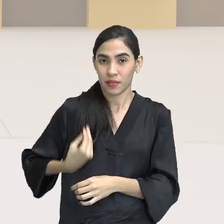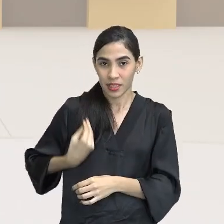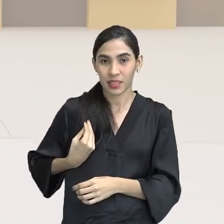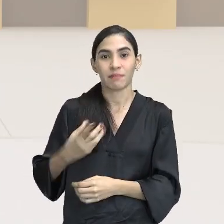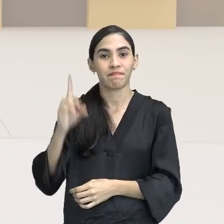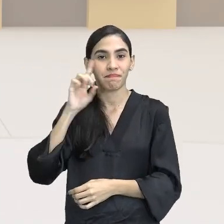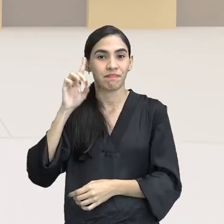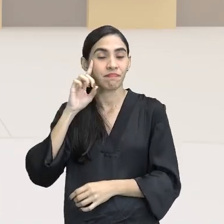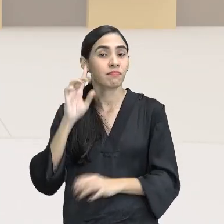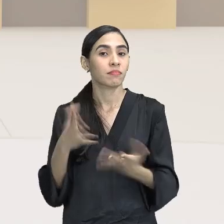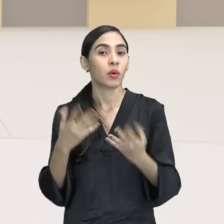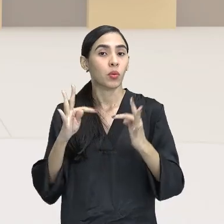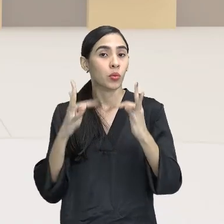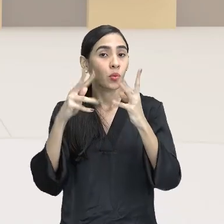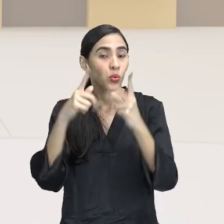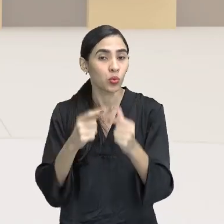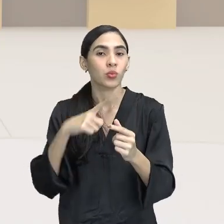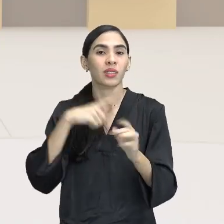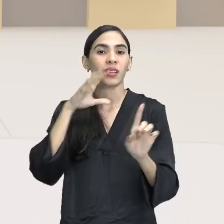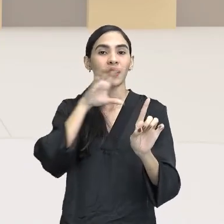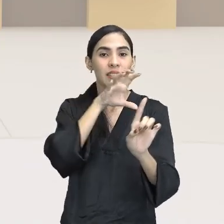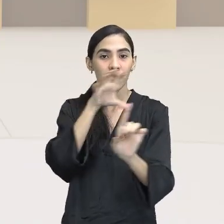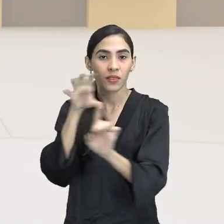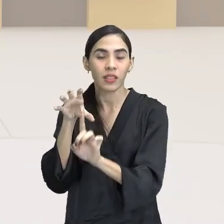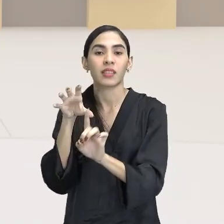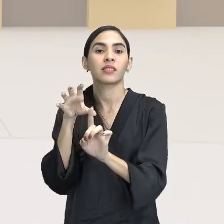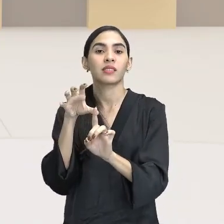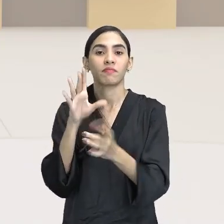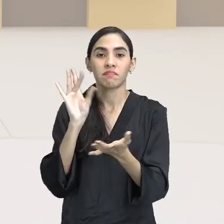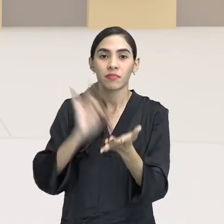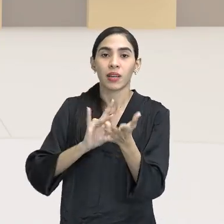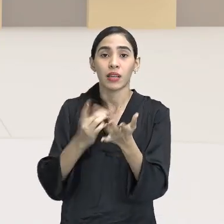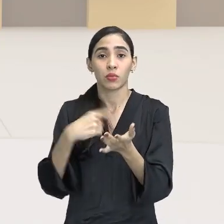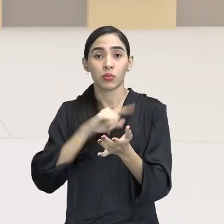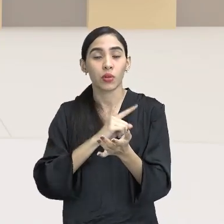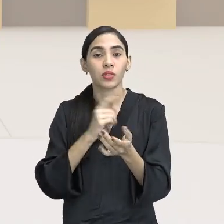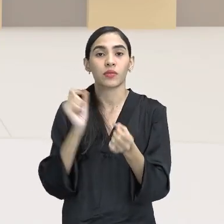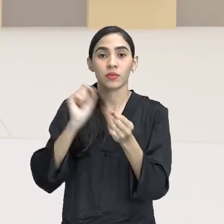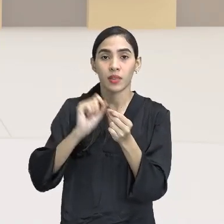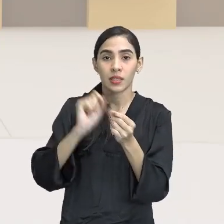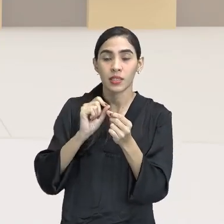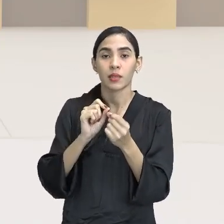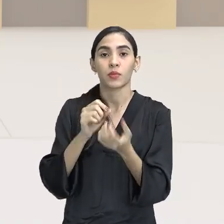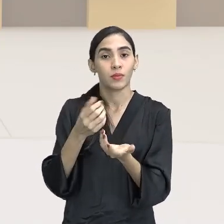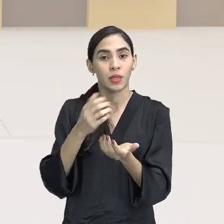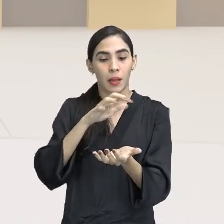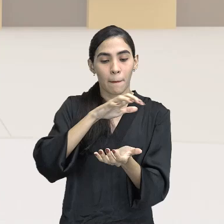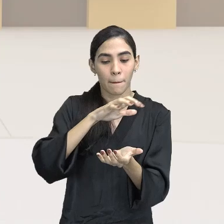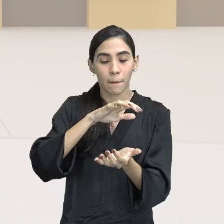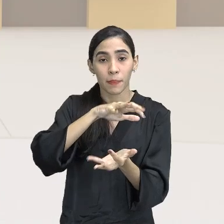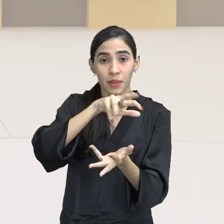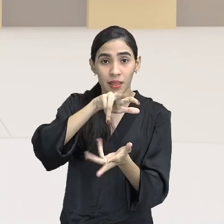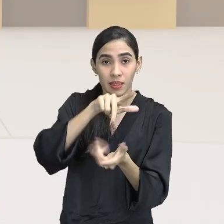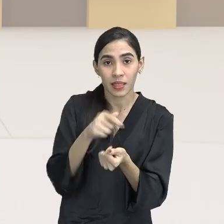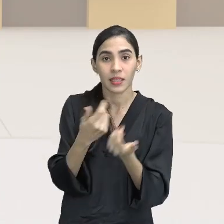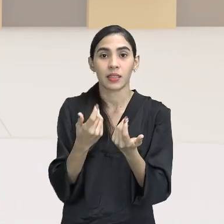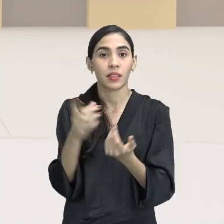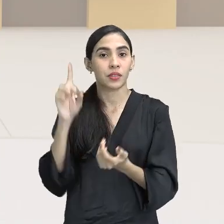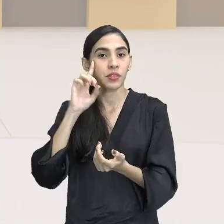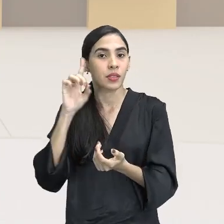diariamente. Então tudo é influenciado exatamente pelo que nós fazemos com o planeta. Diariamente temos